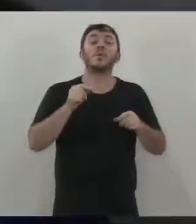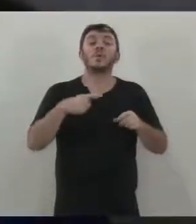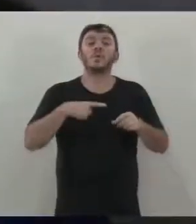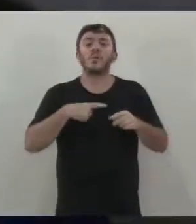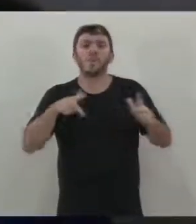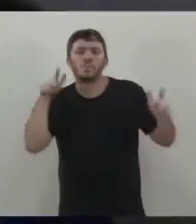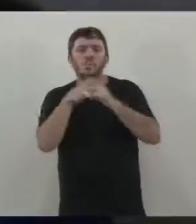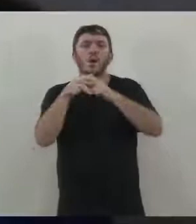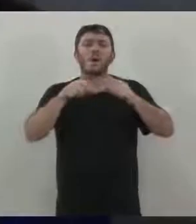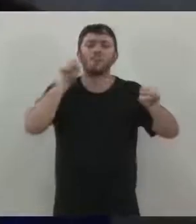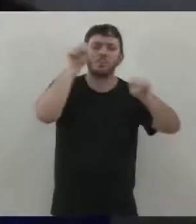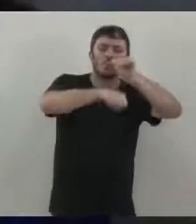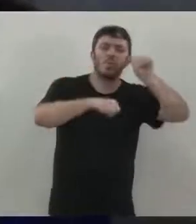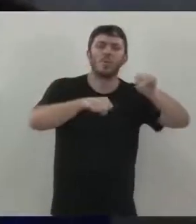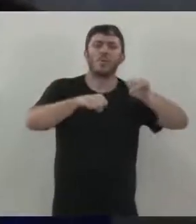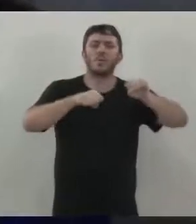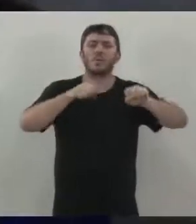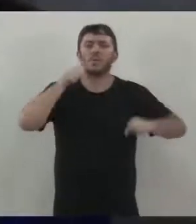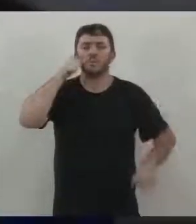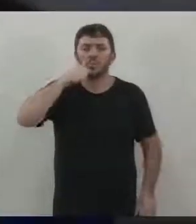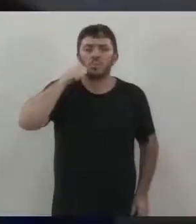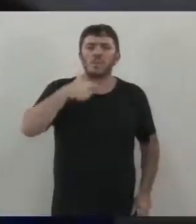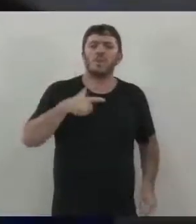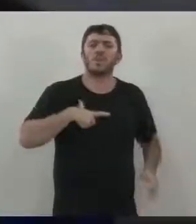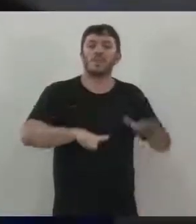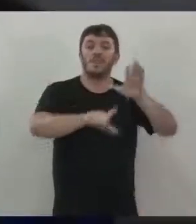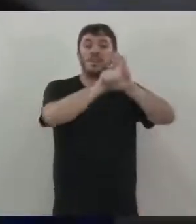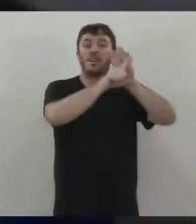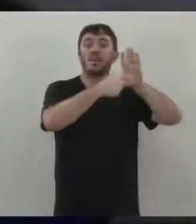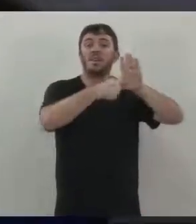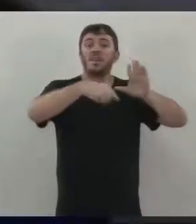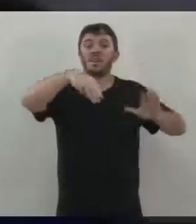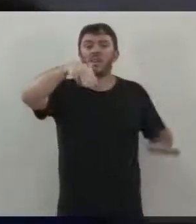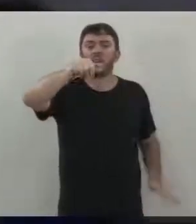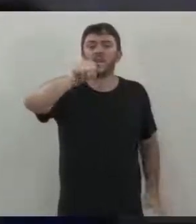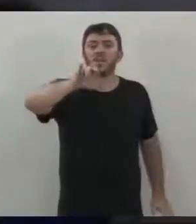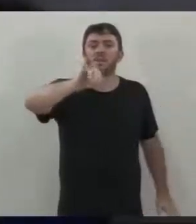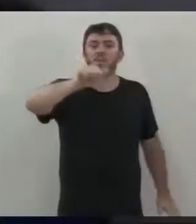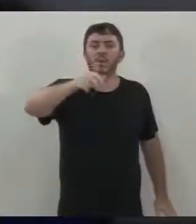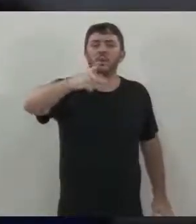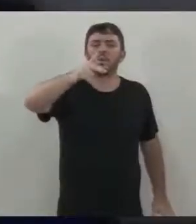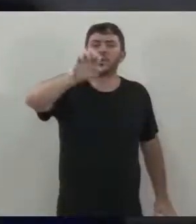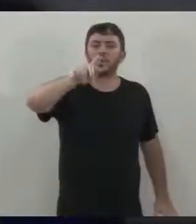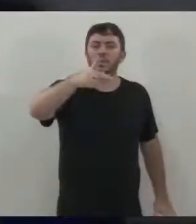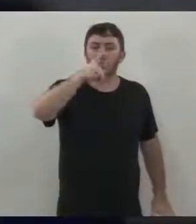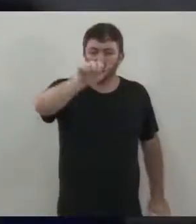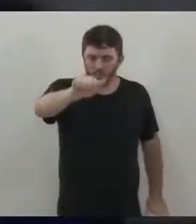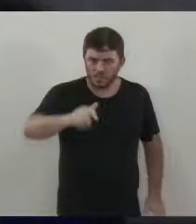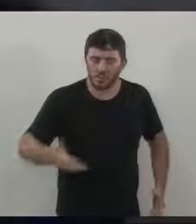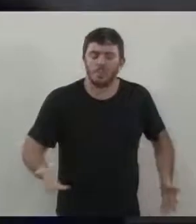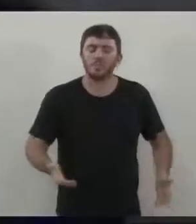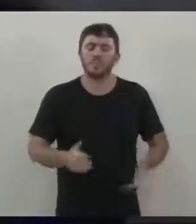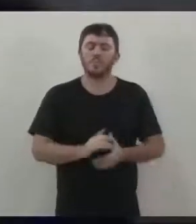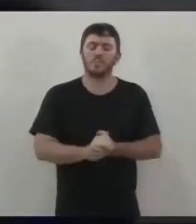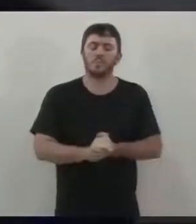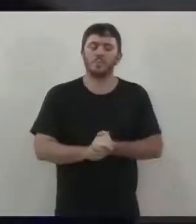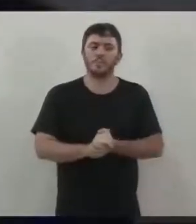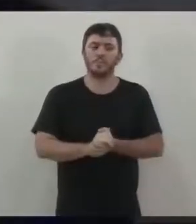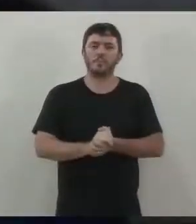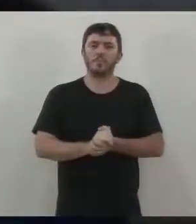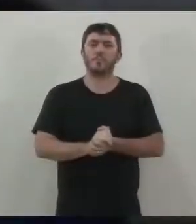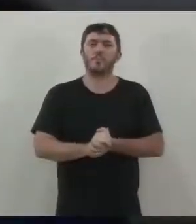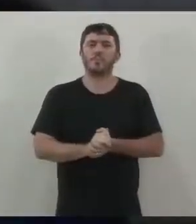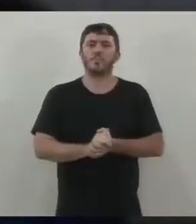doméstica, com a indicação a Maria da Penha e a patrulha Maria da Penha, né? Então, foi um dos convidados aí a participar.